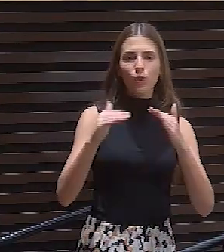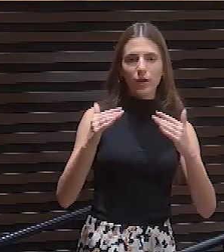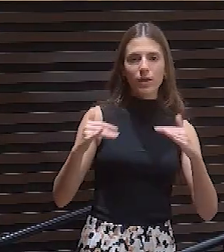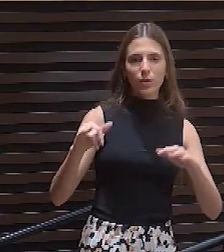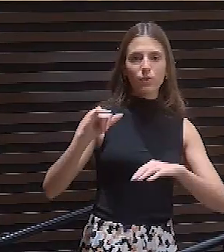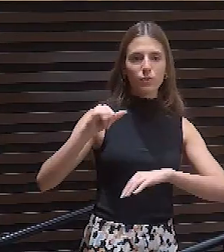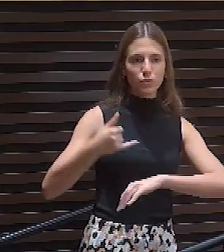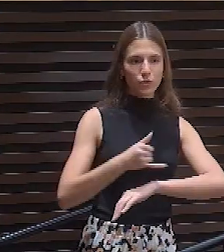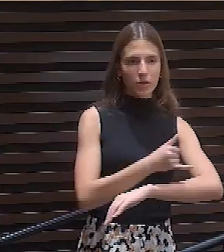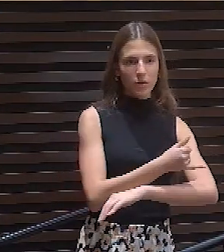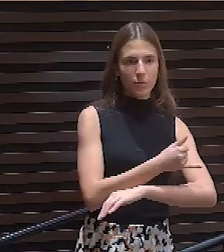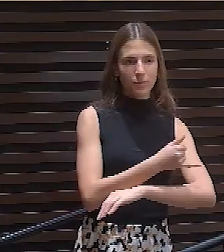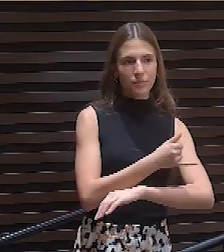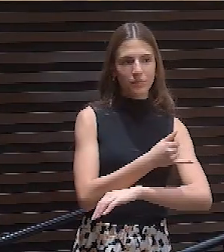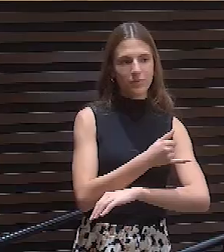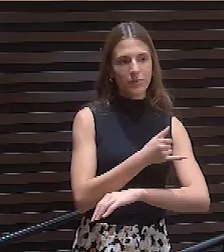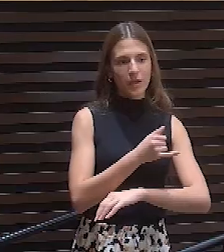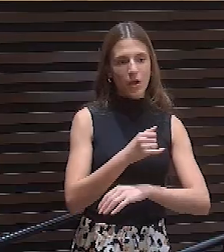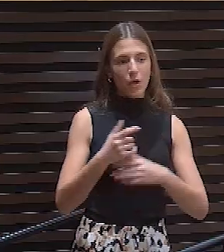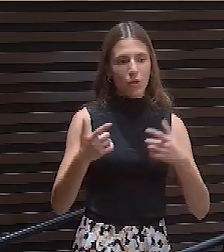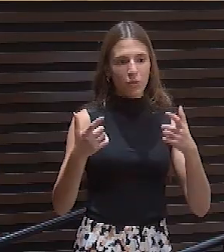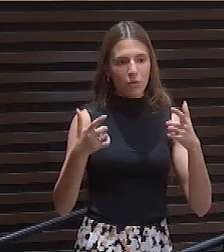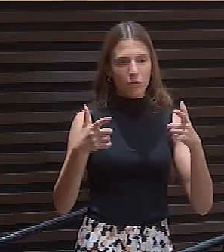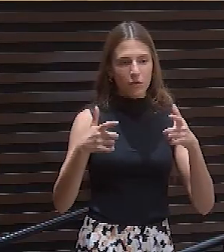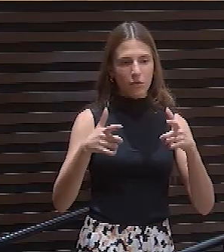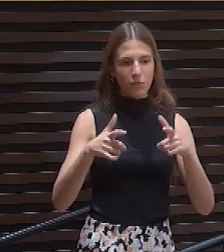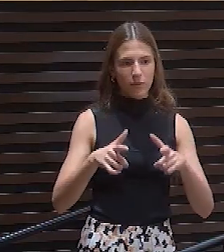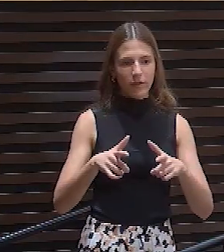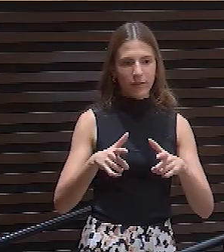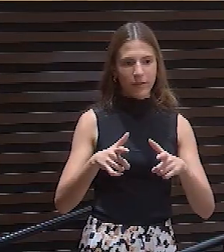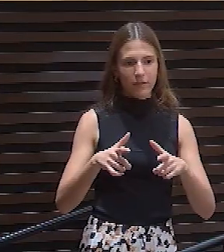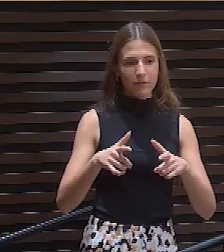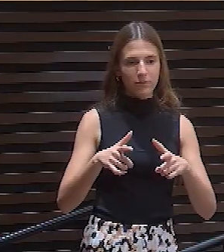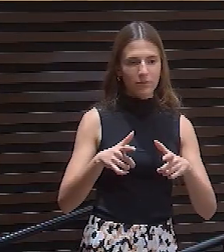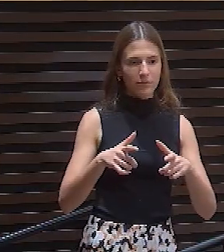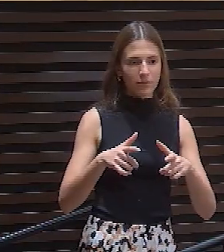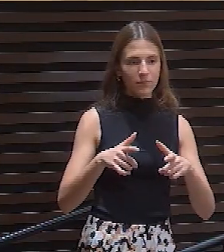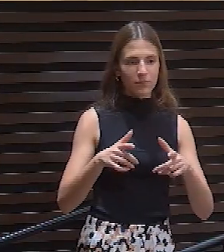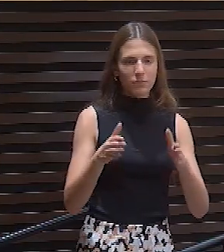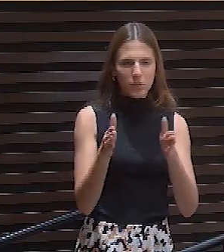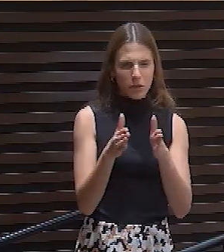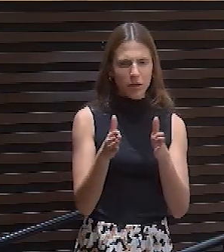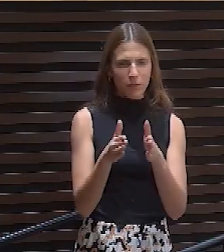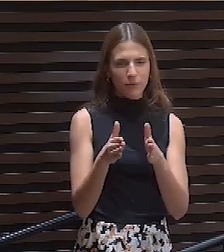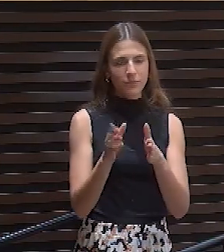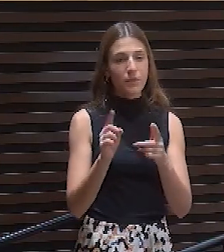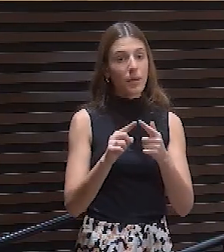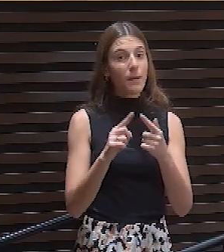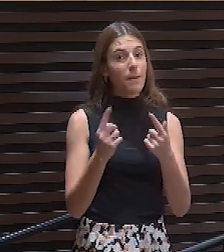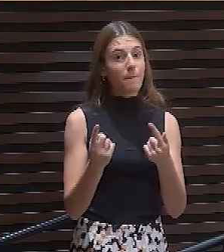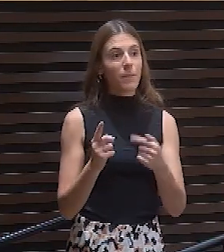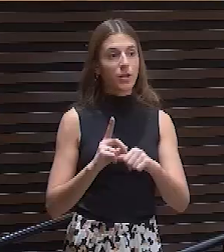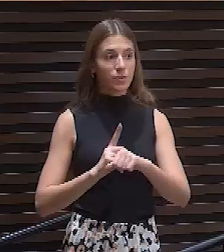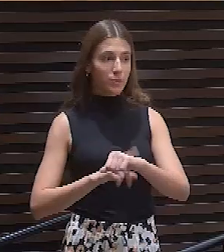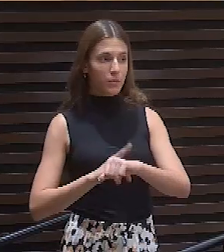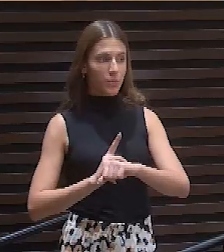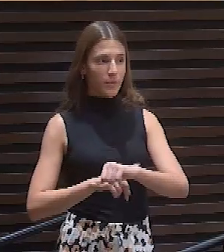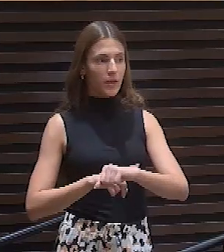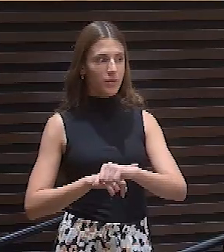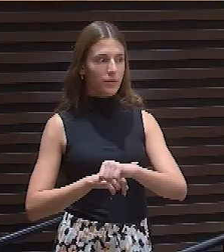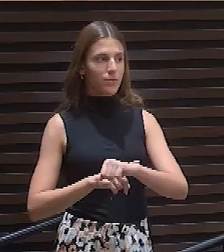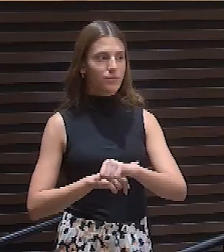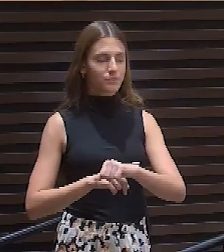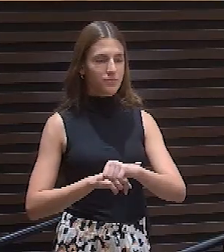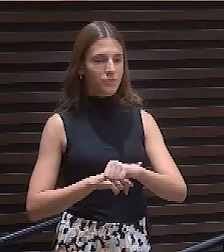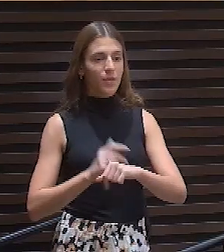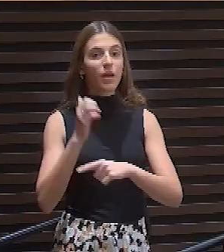um cafezal. Um rio cafezal nosso aqui. Mas na época do degelo,